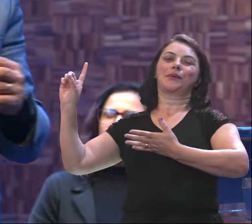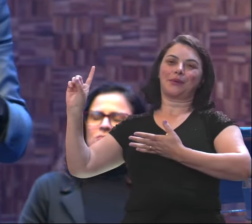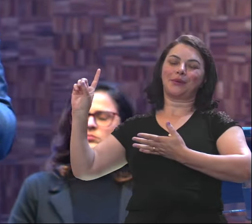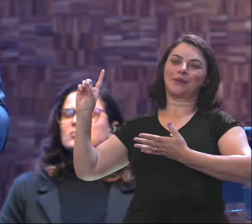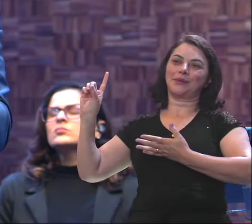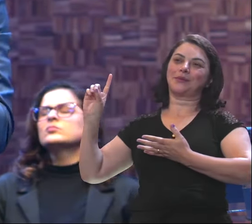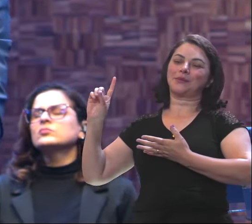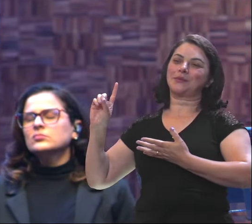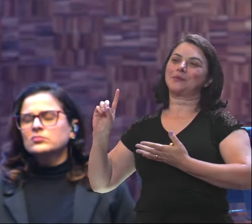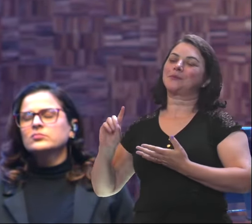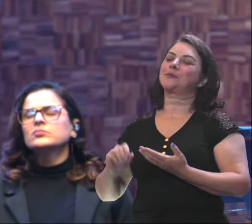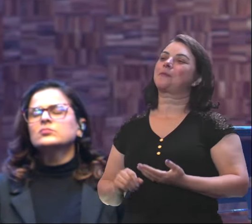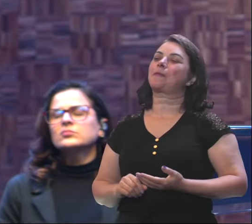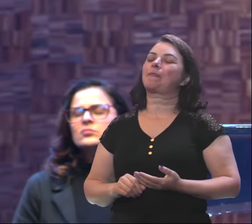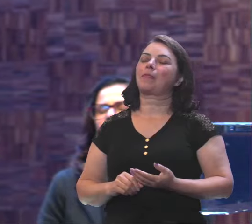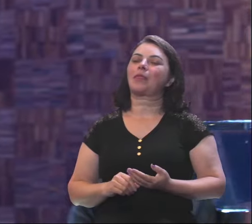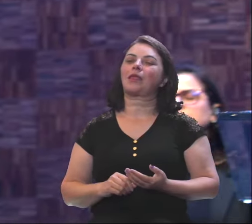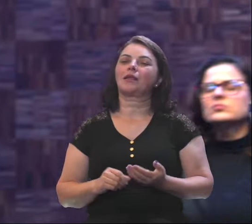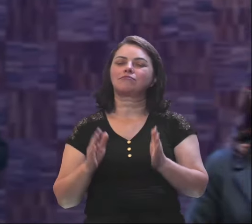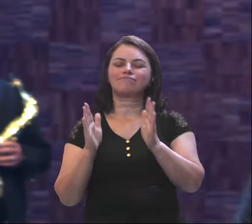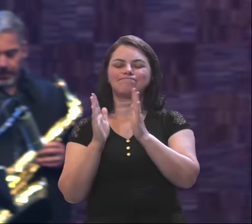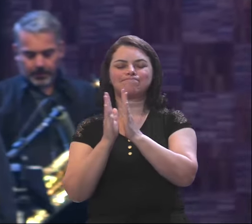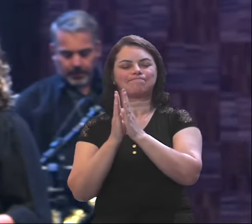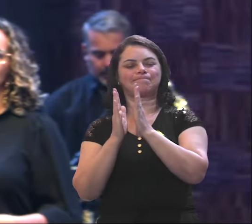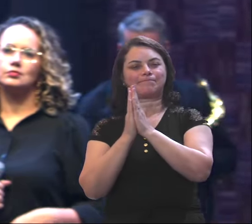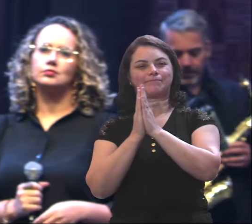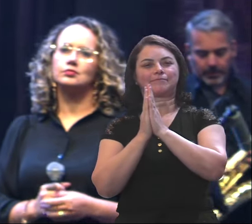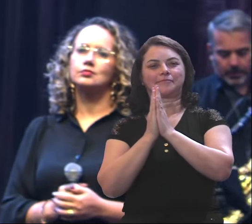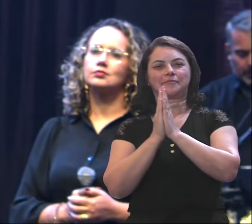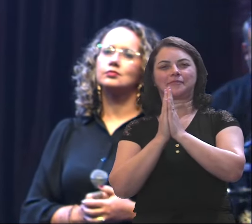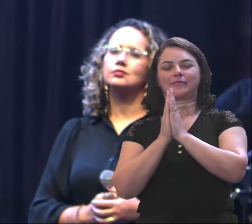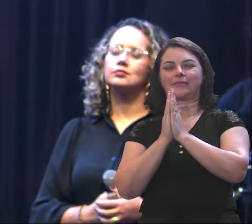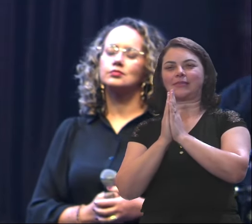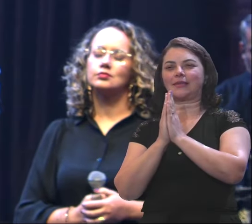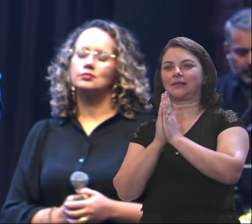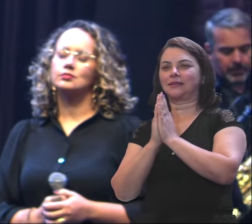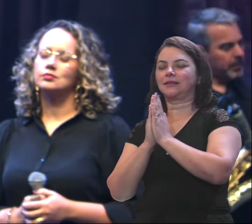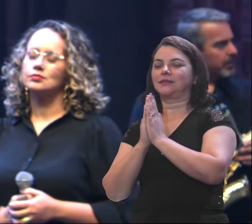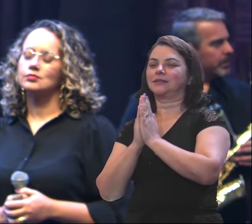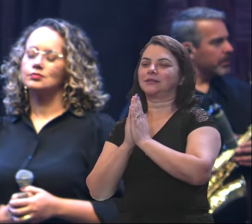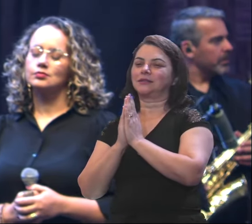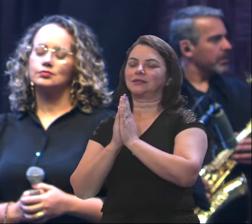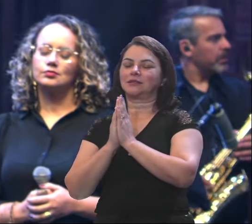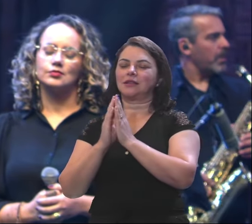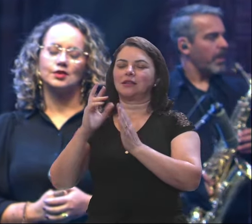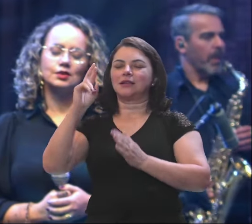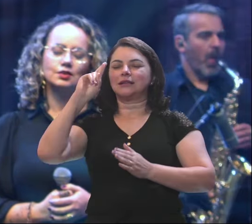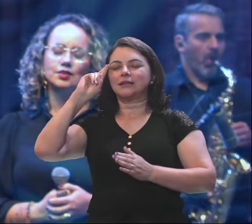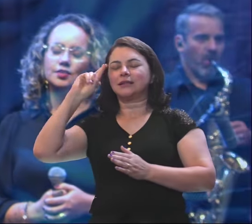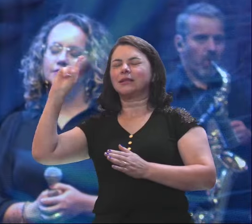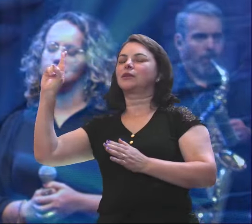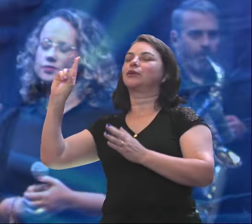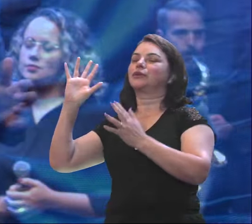venha. Feche os seus olhos e repita assim comigo: Senhor